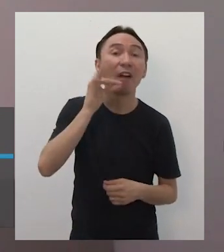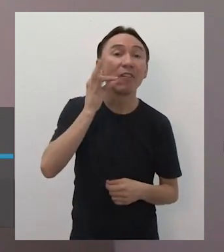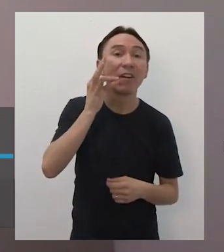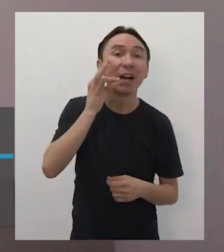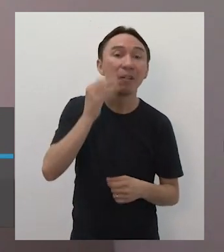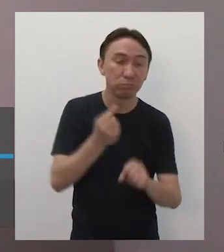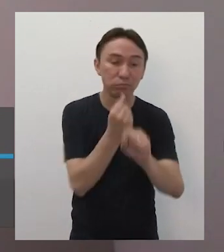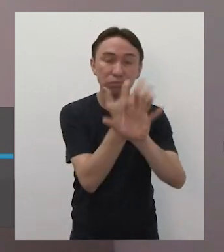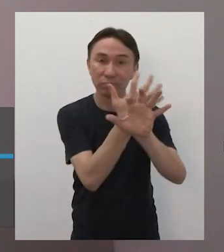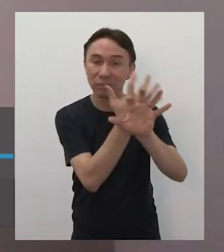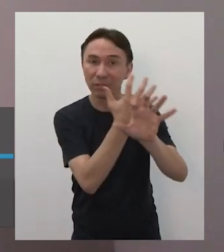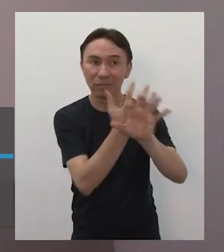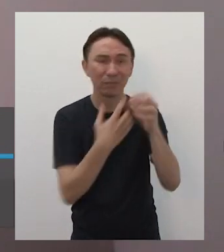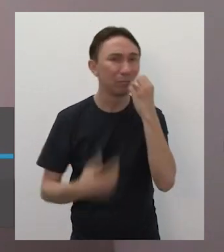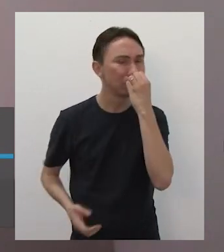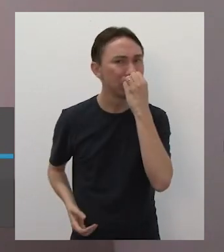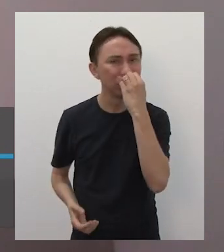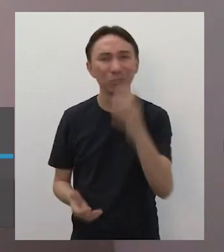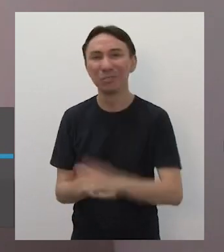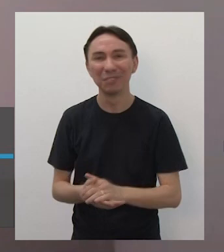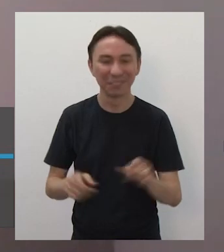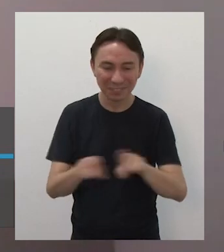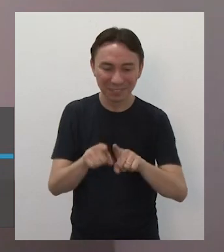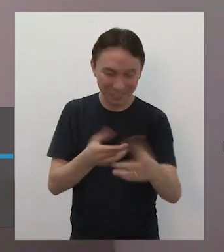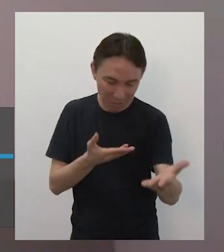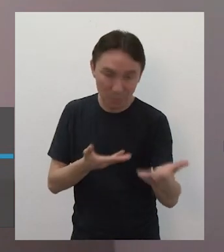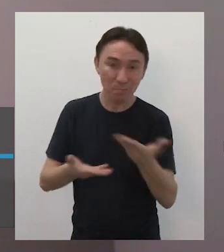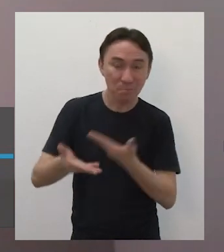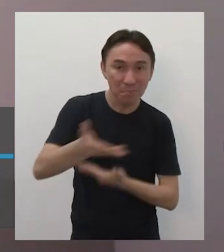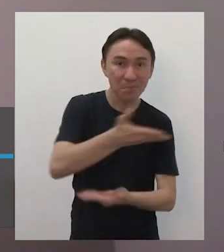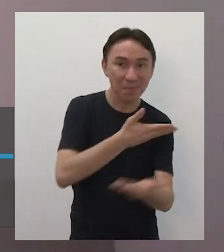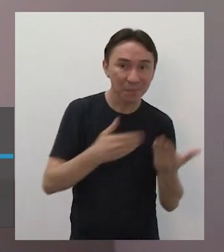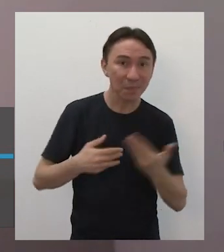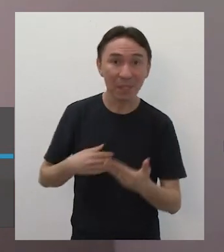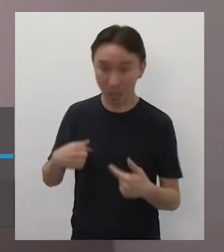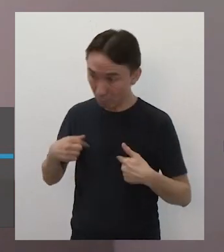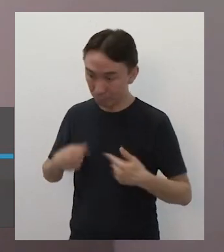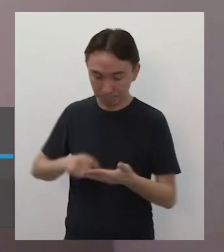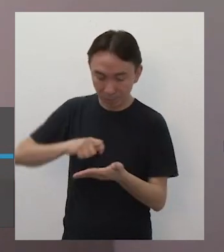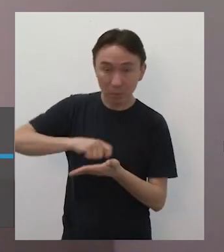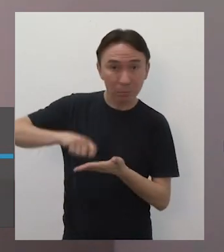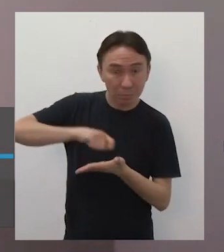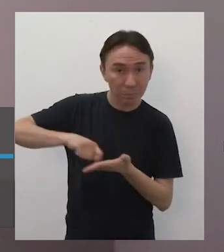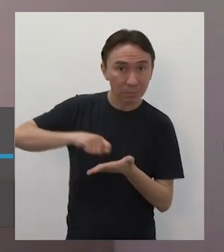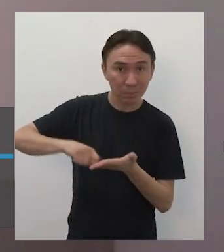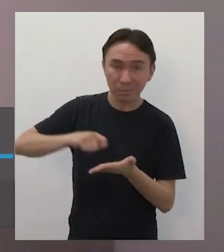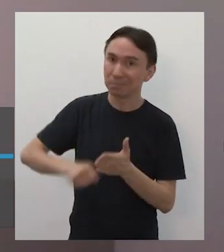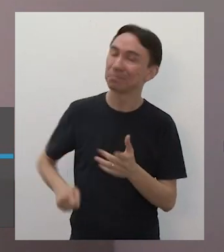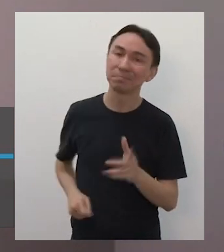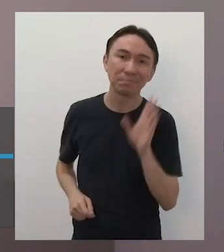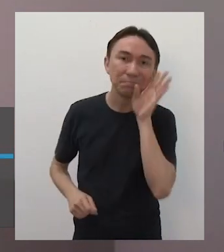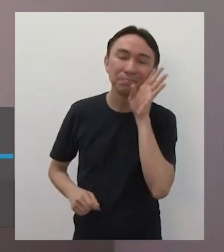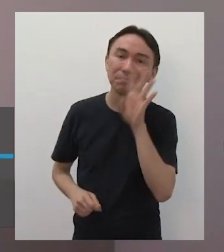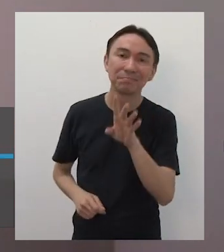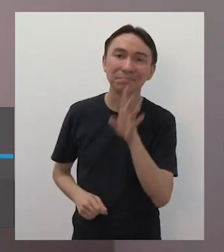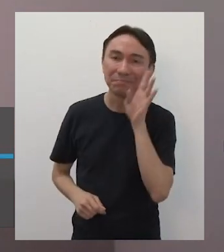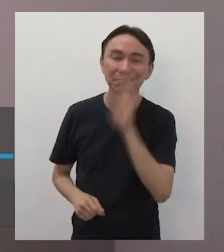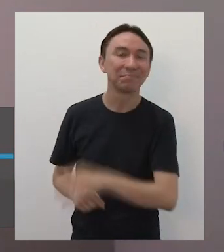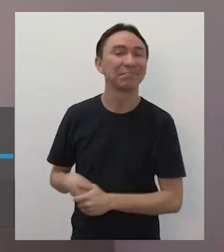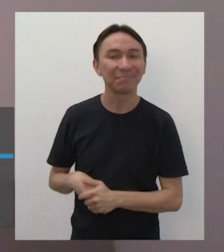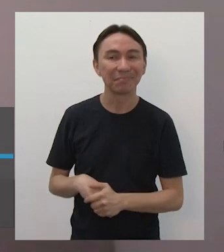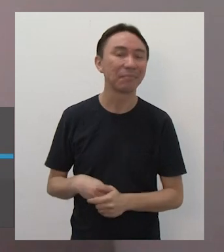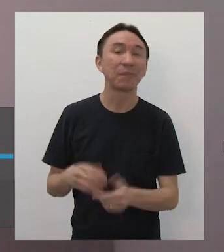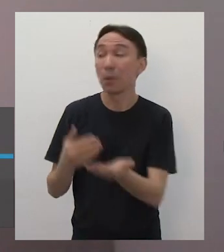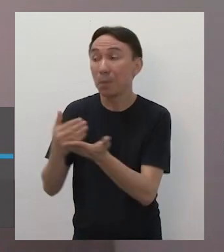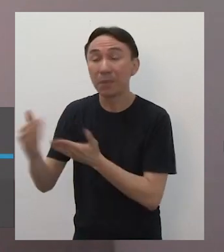trocas. Eu fui anotando aqui algumas coisas muito bacanas, então, começando por quando a Claudineia